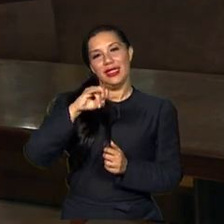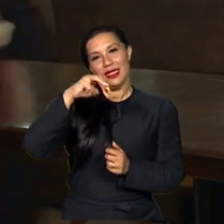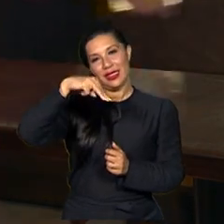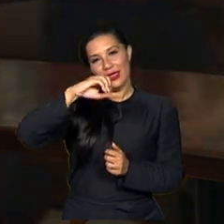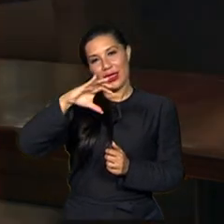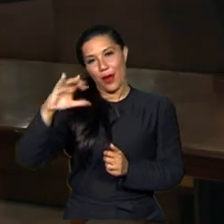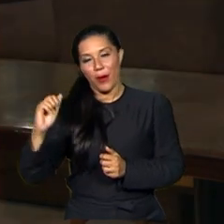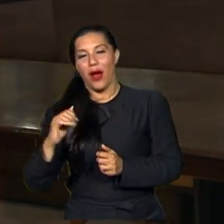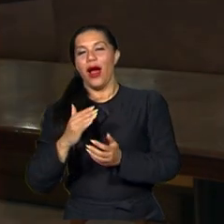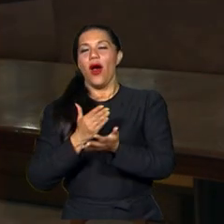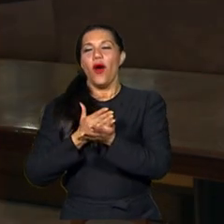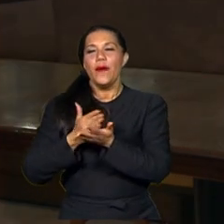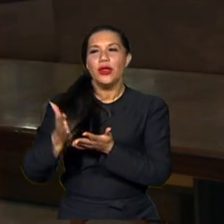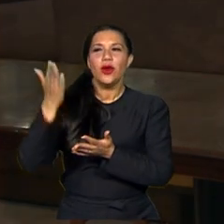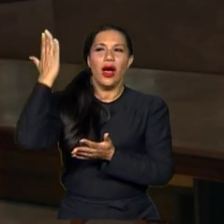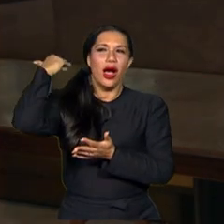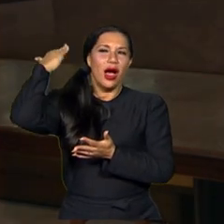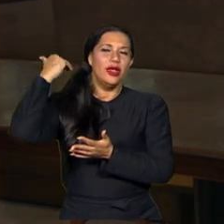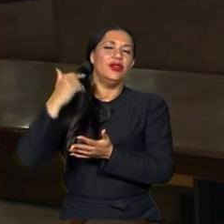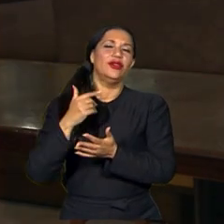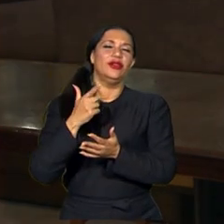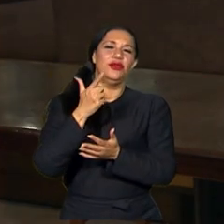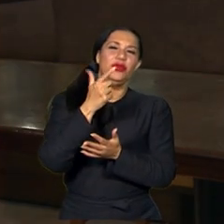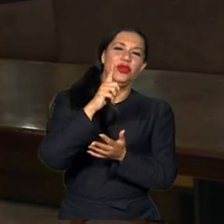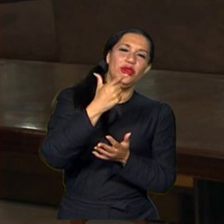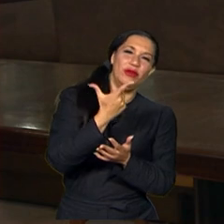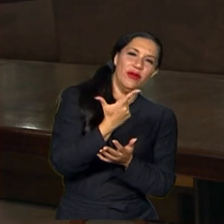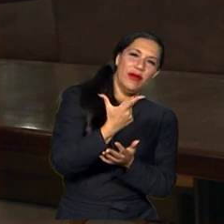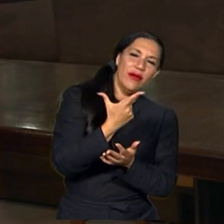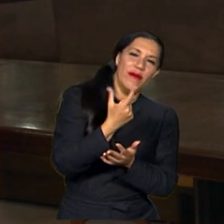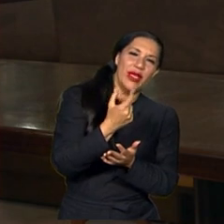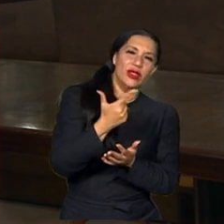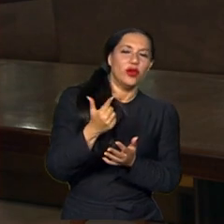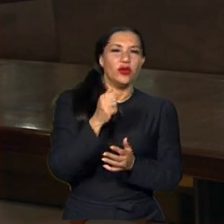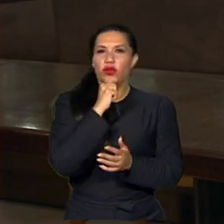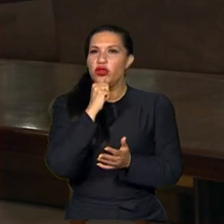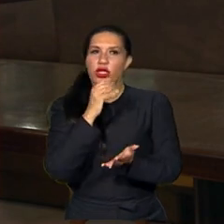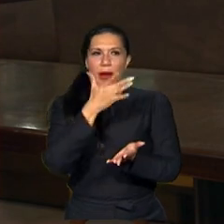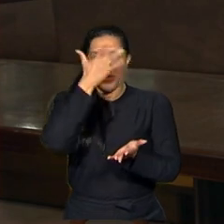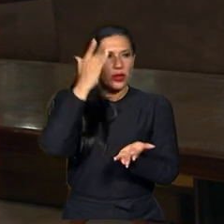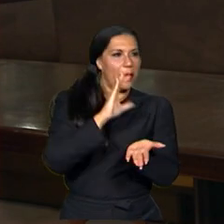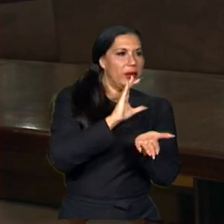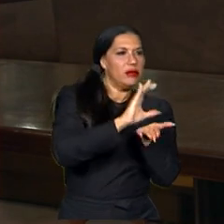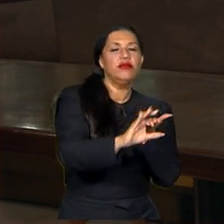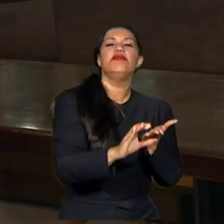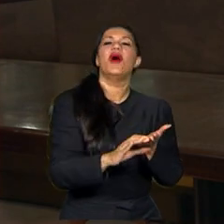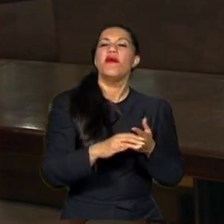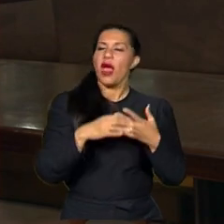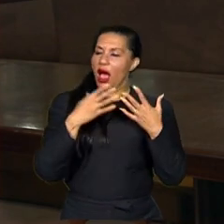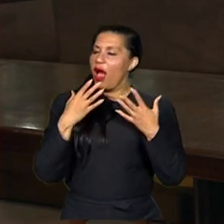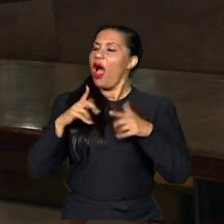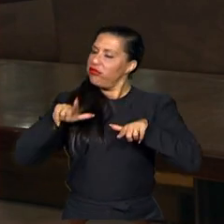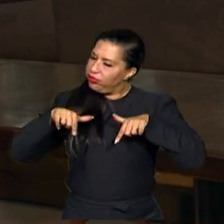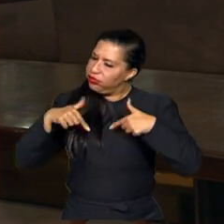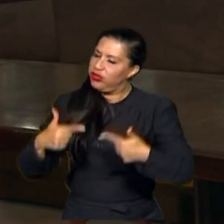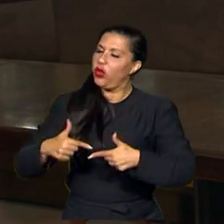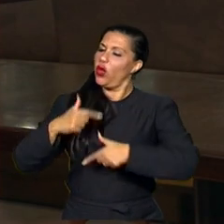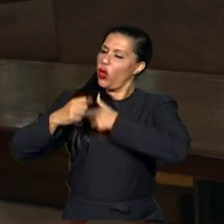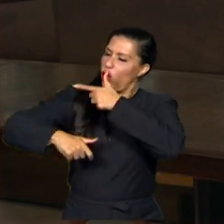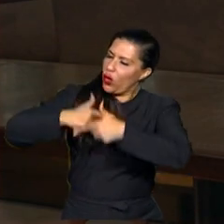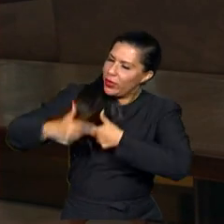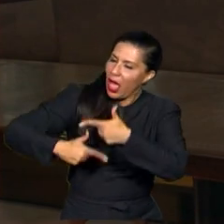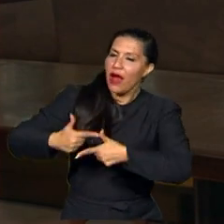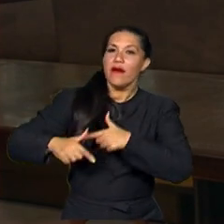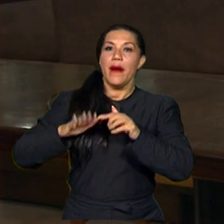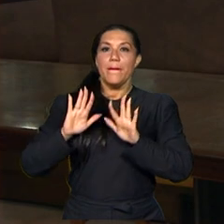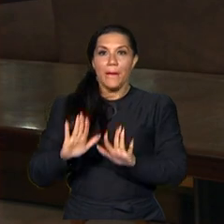nos primeiros anos das nossas transmissões. Nós não tínhamos patrocinador, a gente ia meio que na cara e na coragem mesmo. E a Esfirra